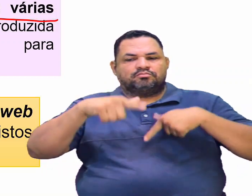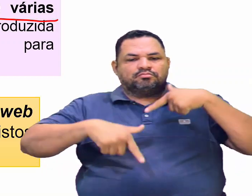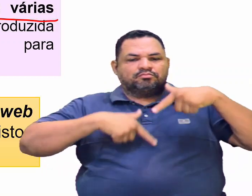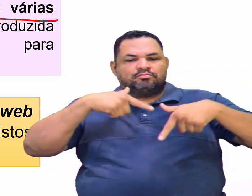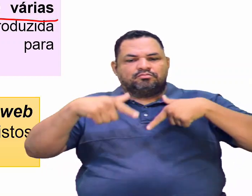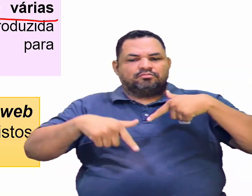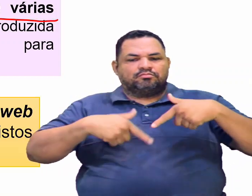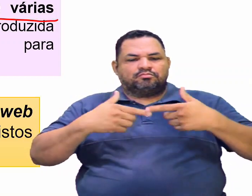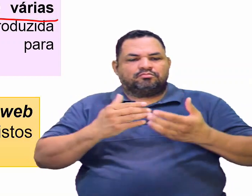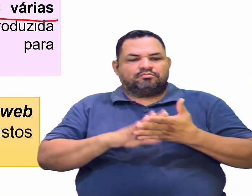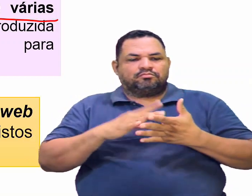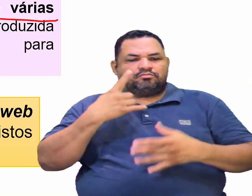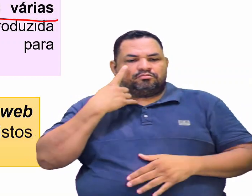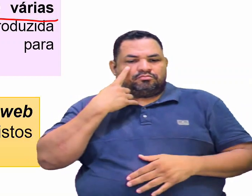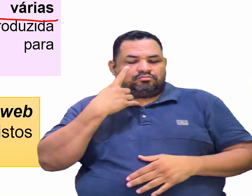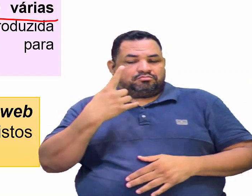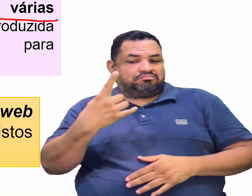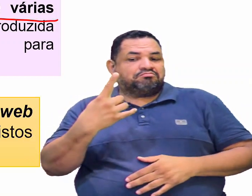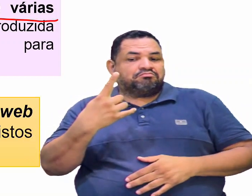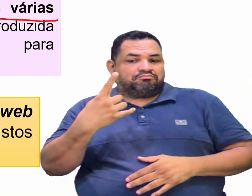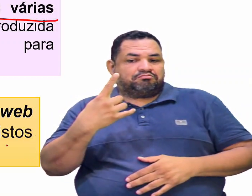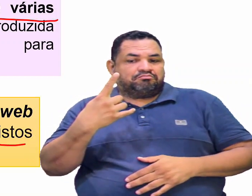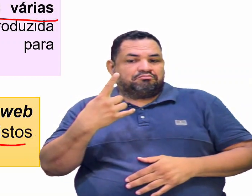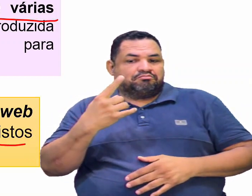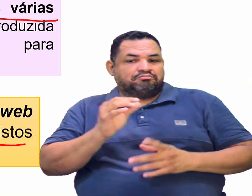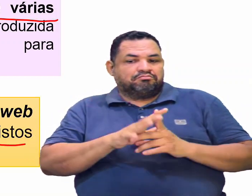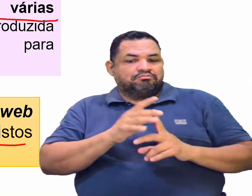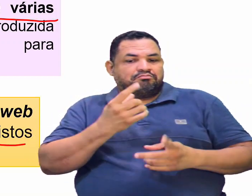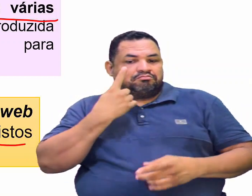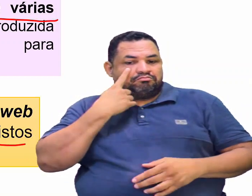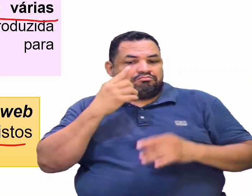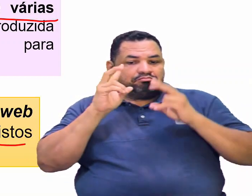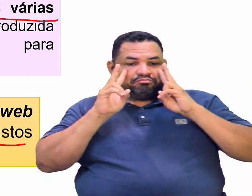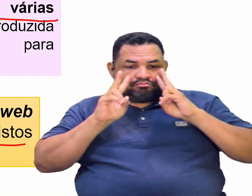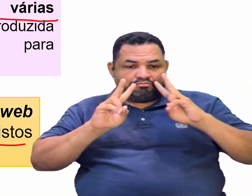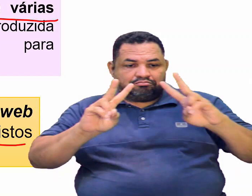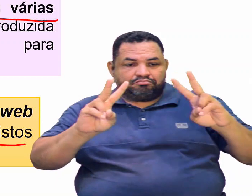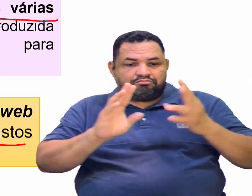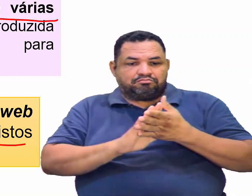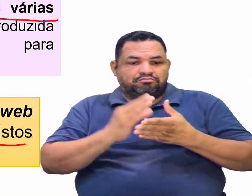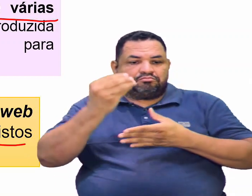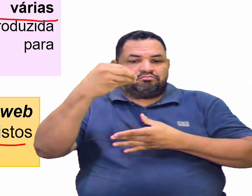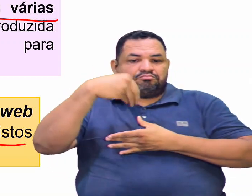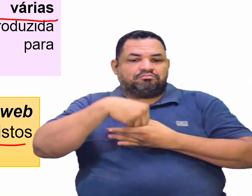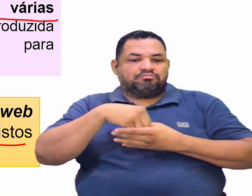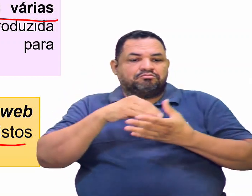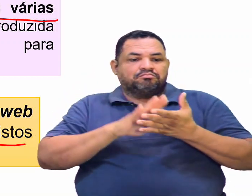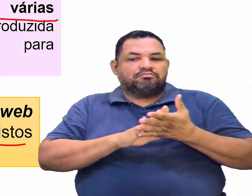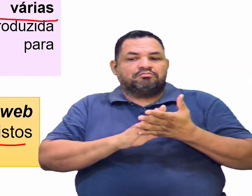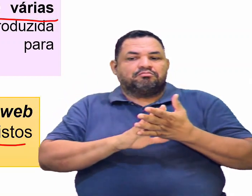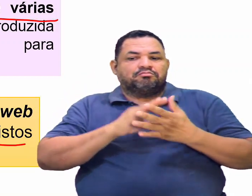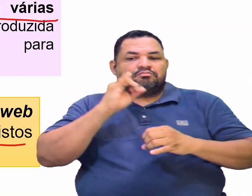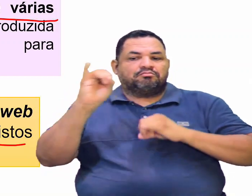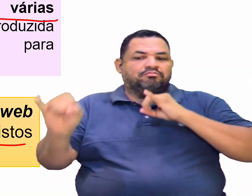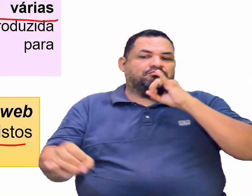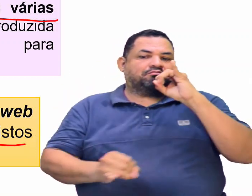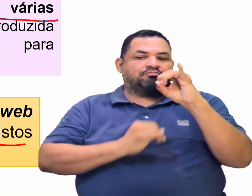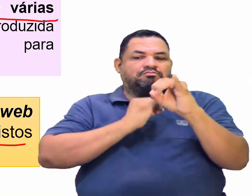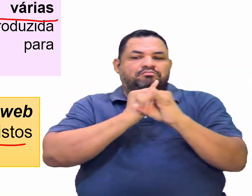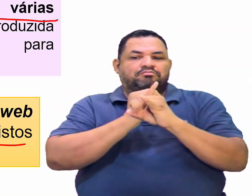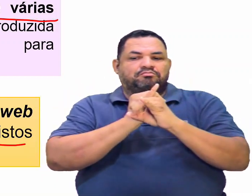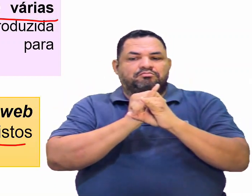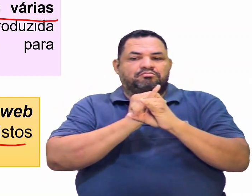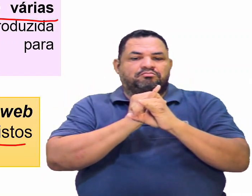Que, por sua vez, só serão vistos dentro do programa navegador